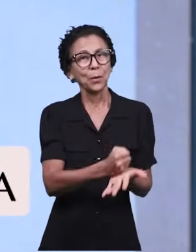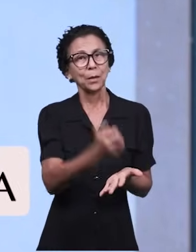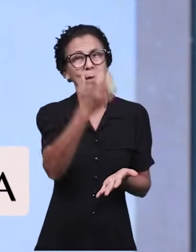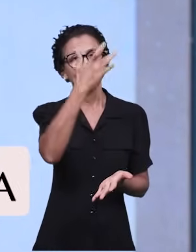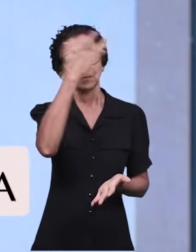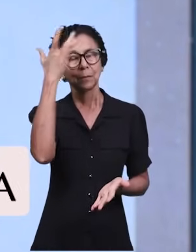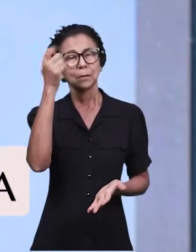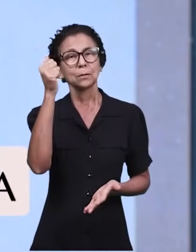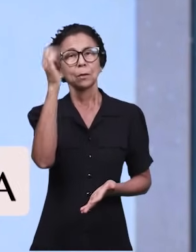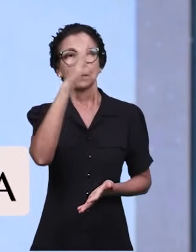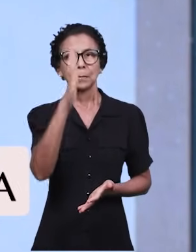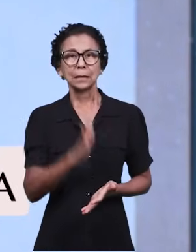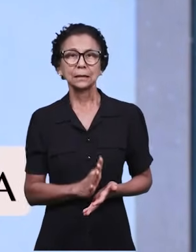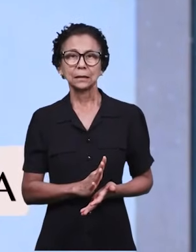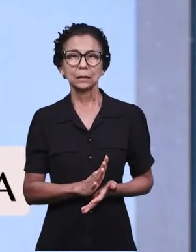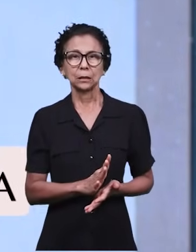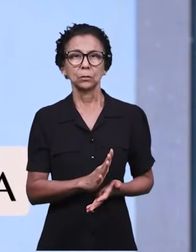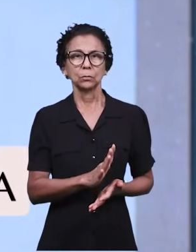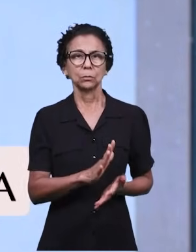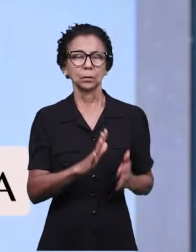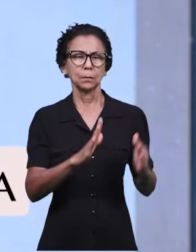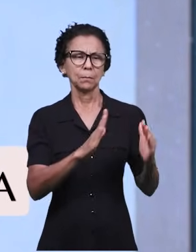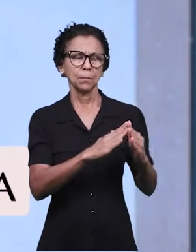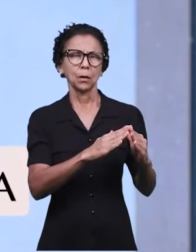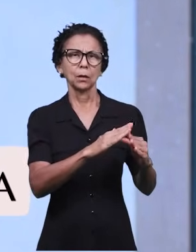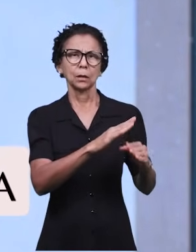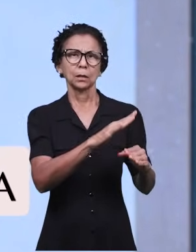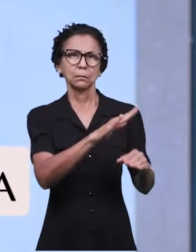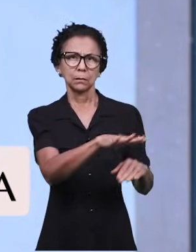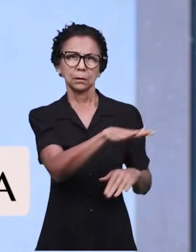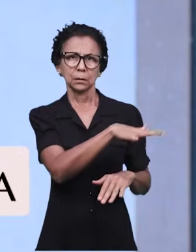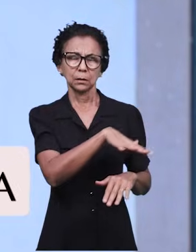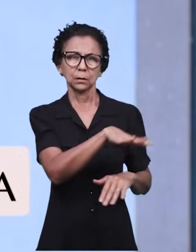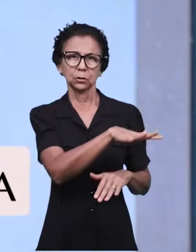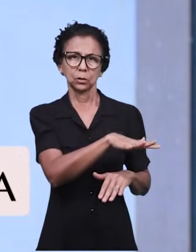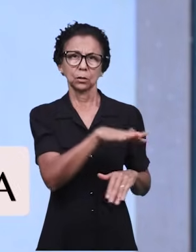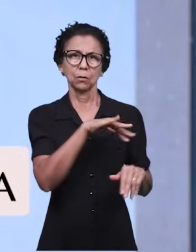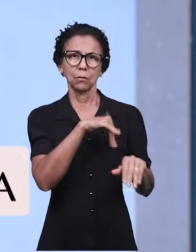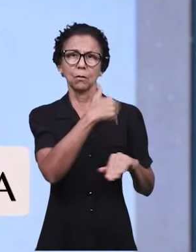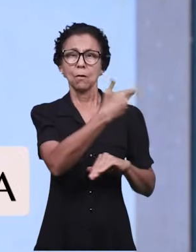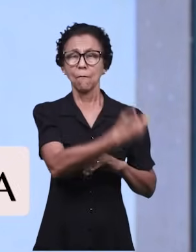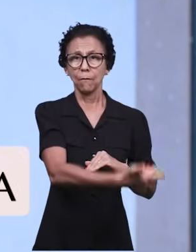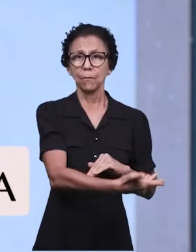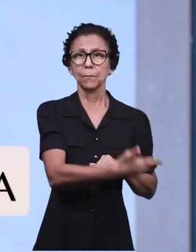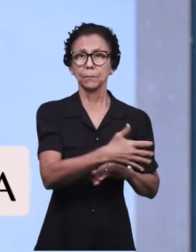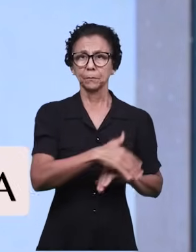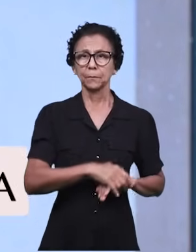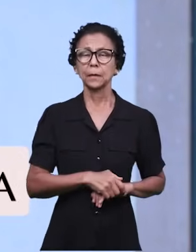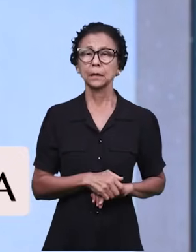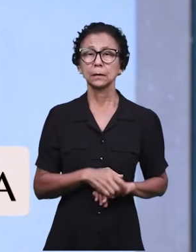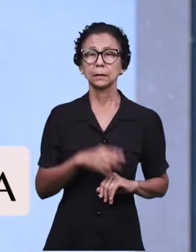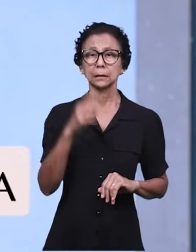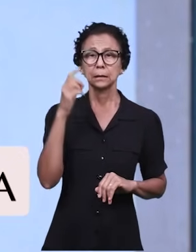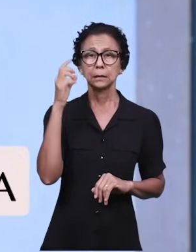jurisdição. Ele acompanha os brasileiros que se veem em dificuldades com a justiça